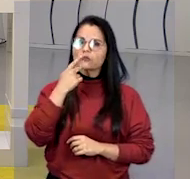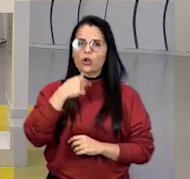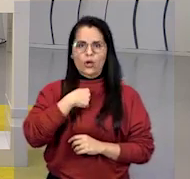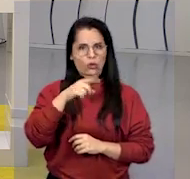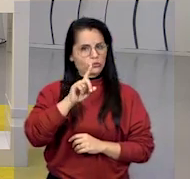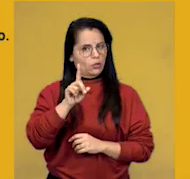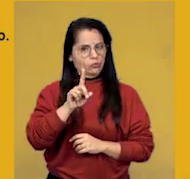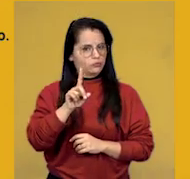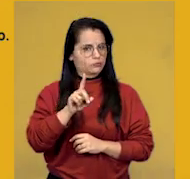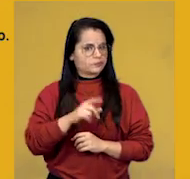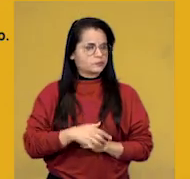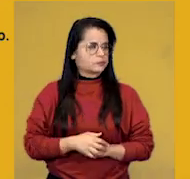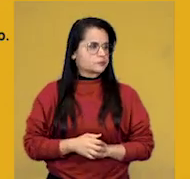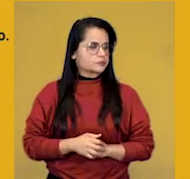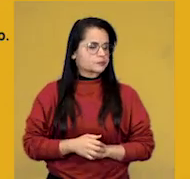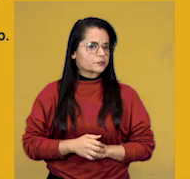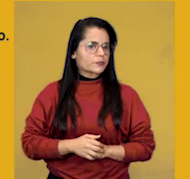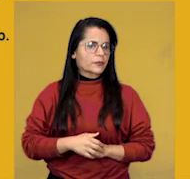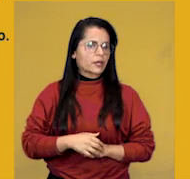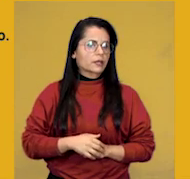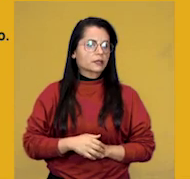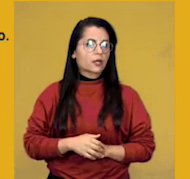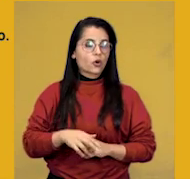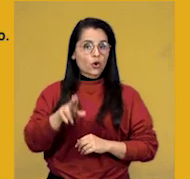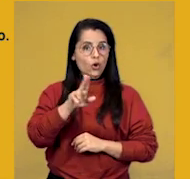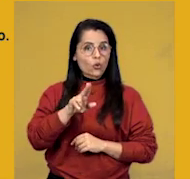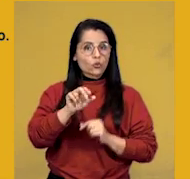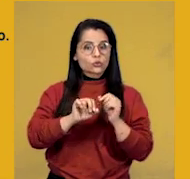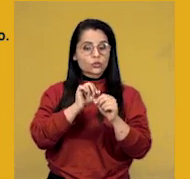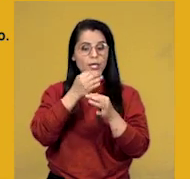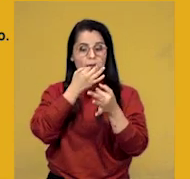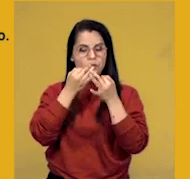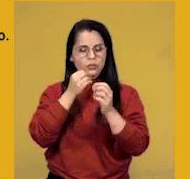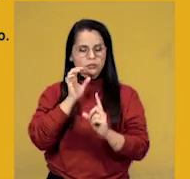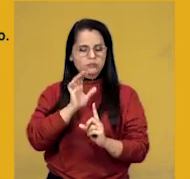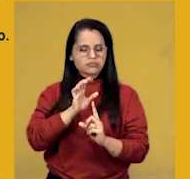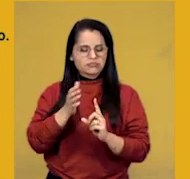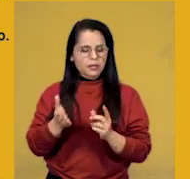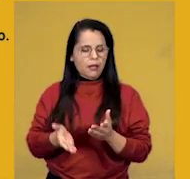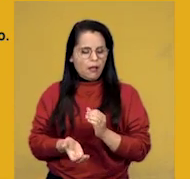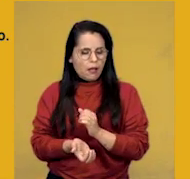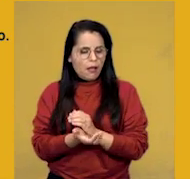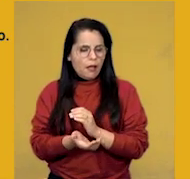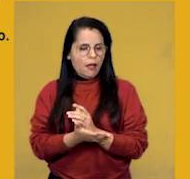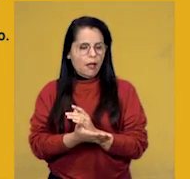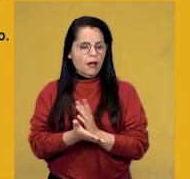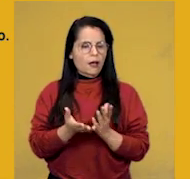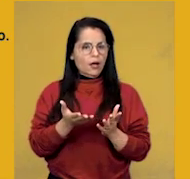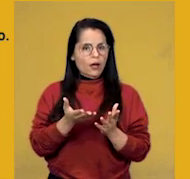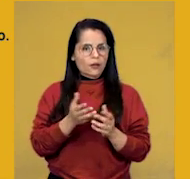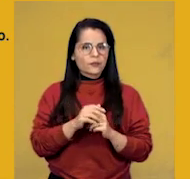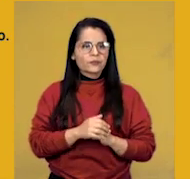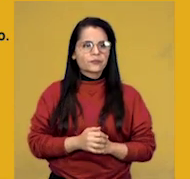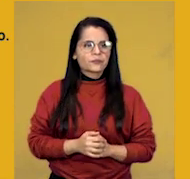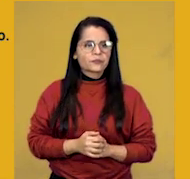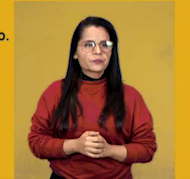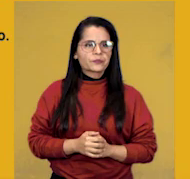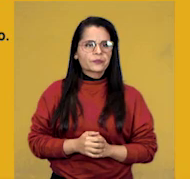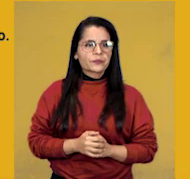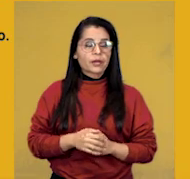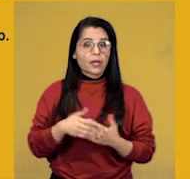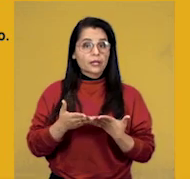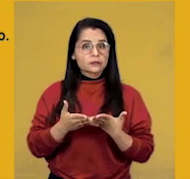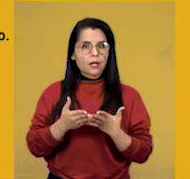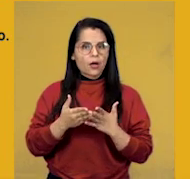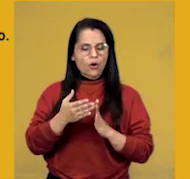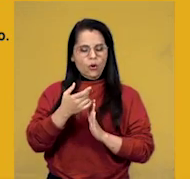você. Usa a argumentação para persuadir, convencer, né? Já falamos sobre isso também. O